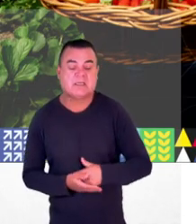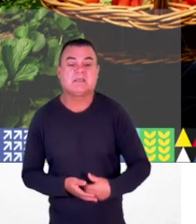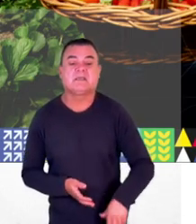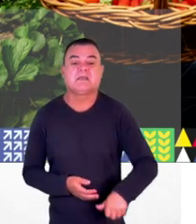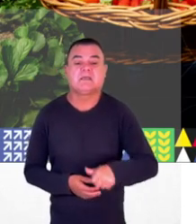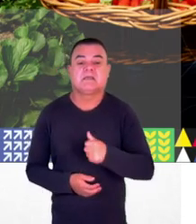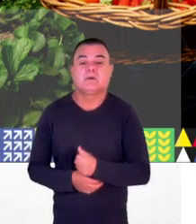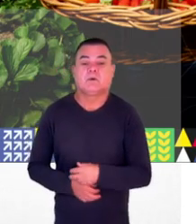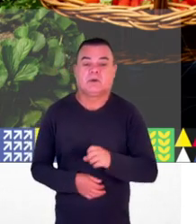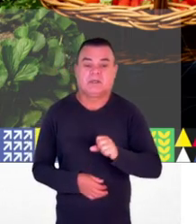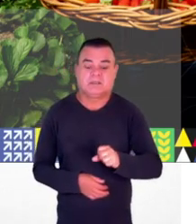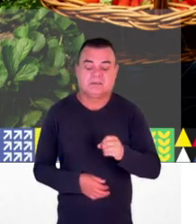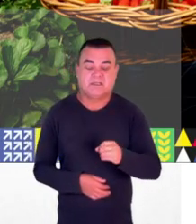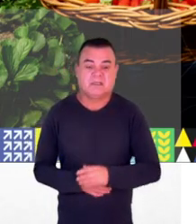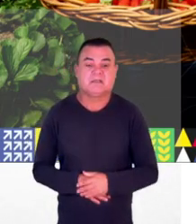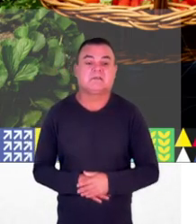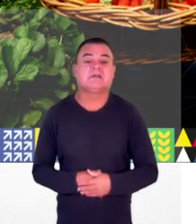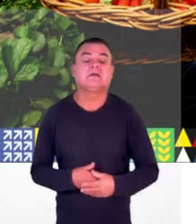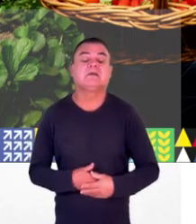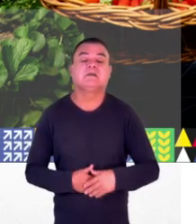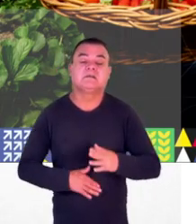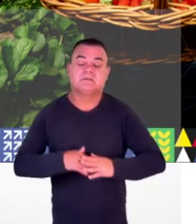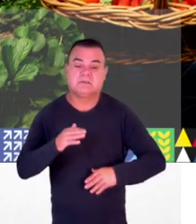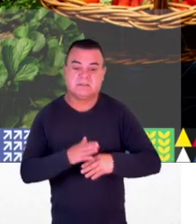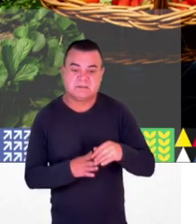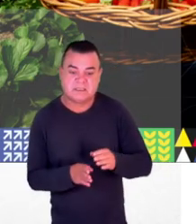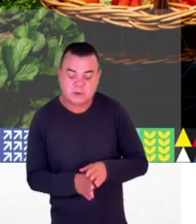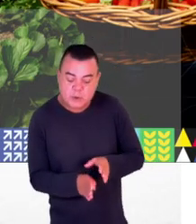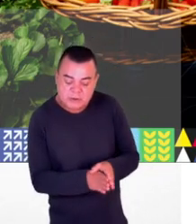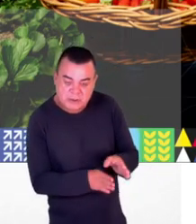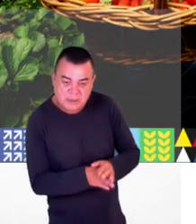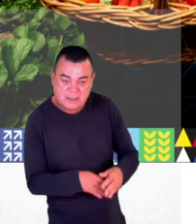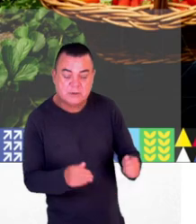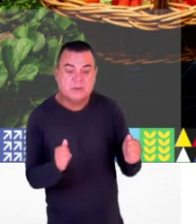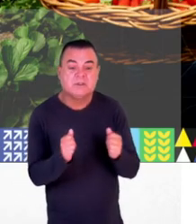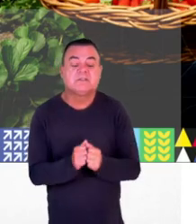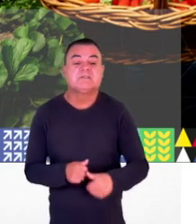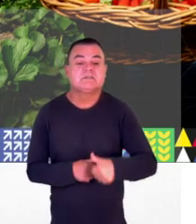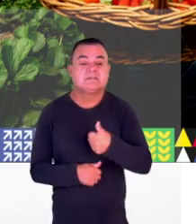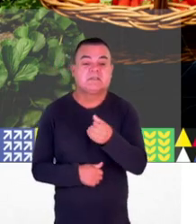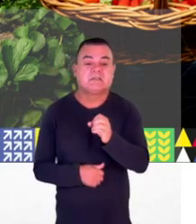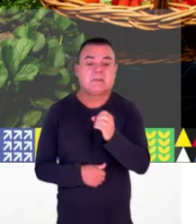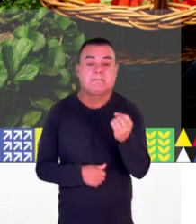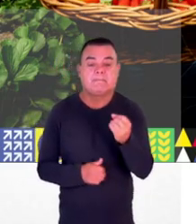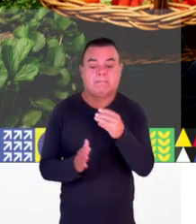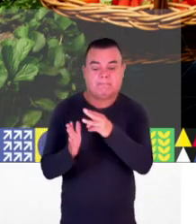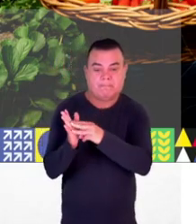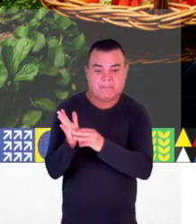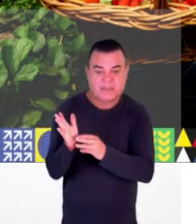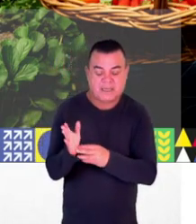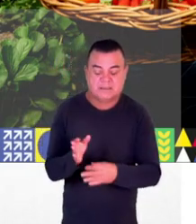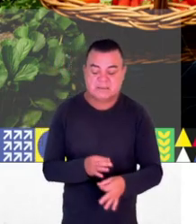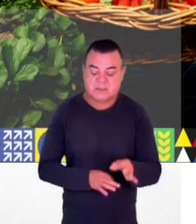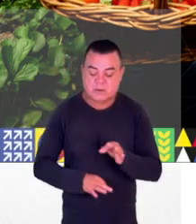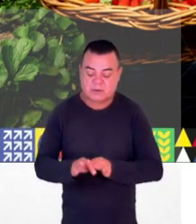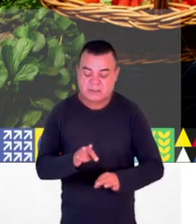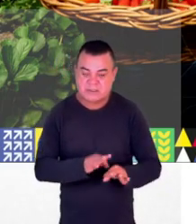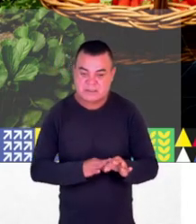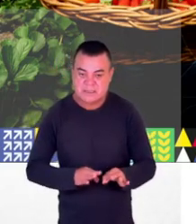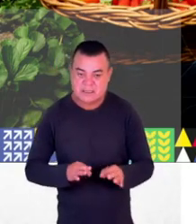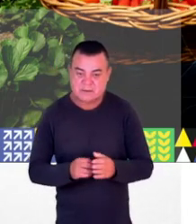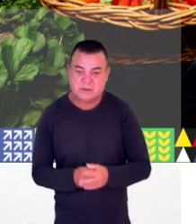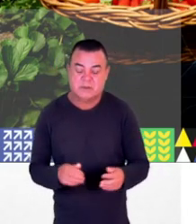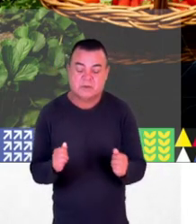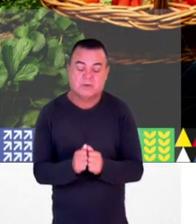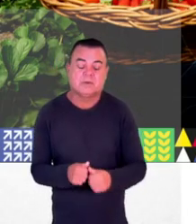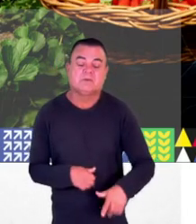e e programas orientados a partir de 100 metas Como já citado aqui né propostos e articulados e conversados com